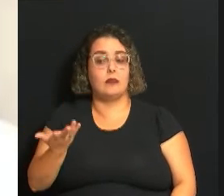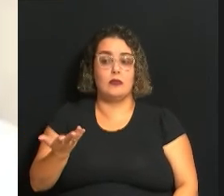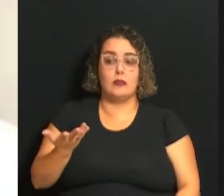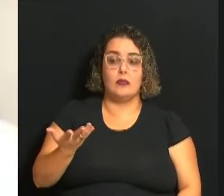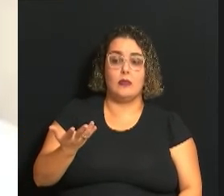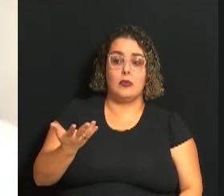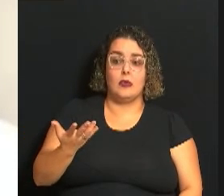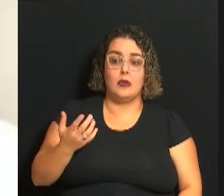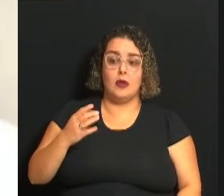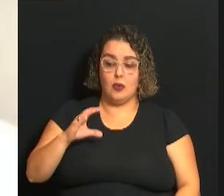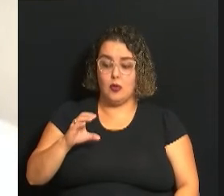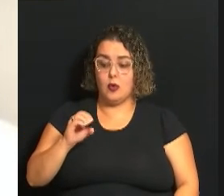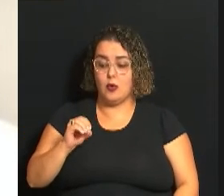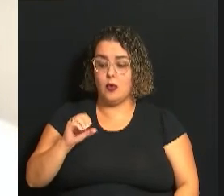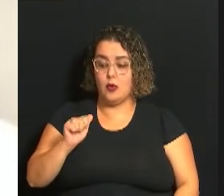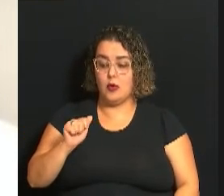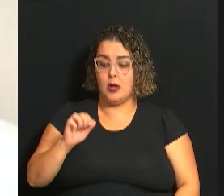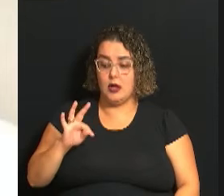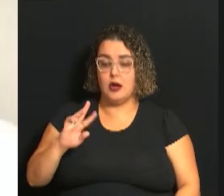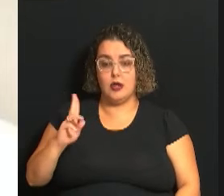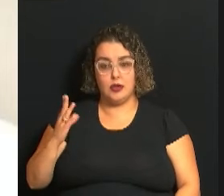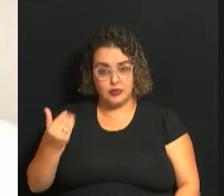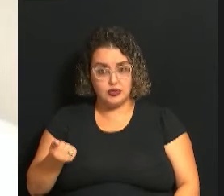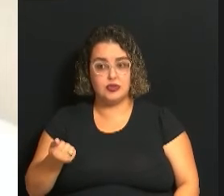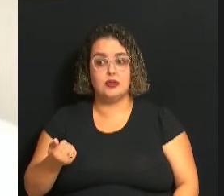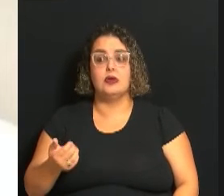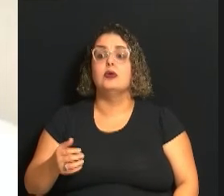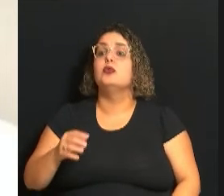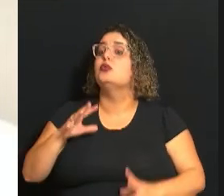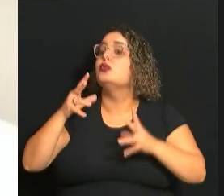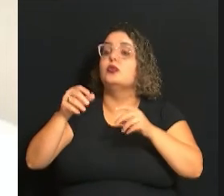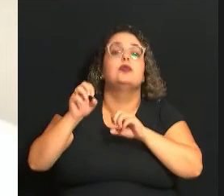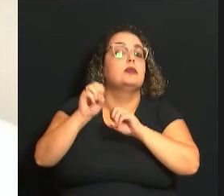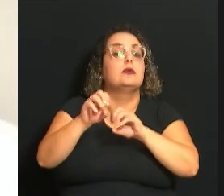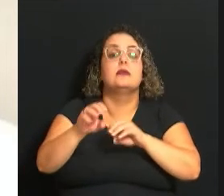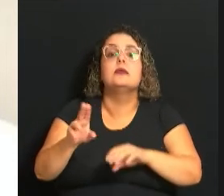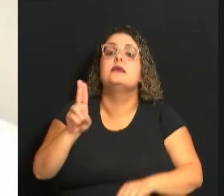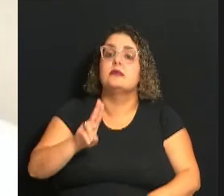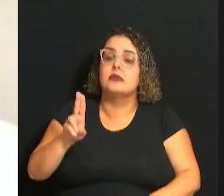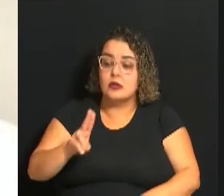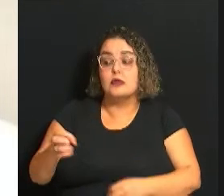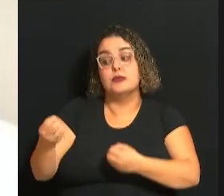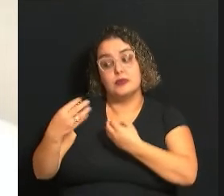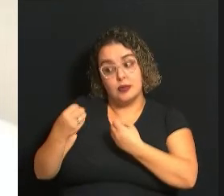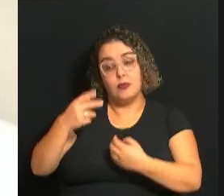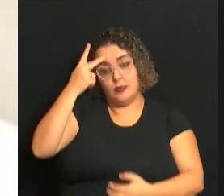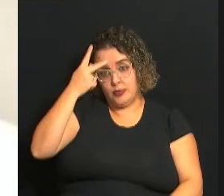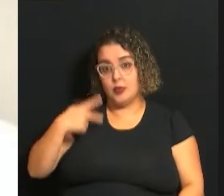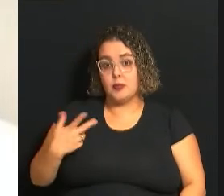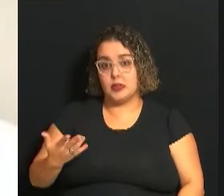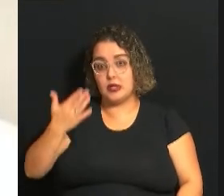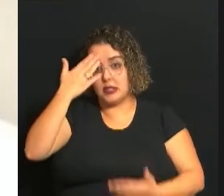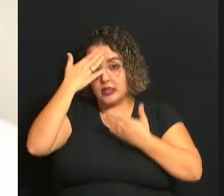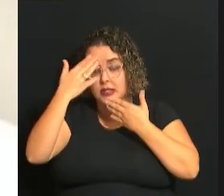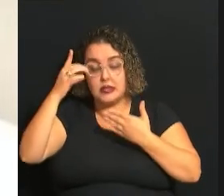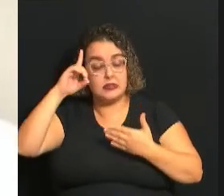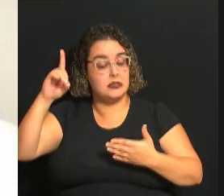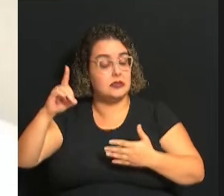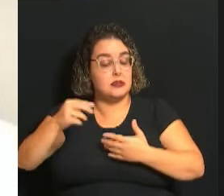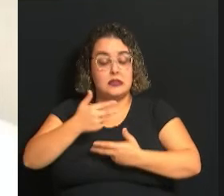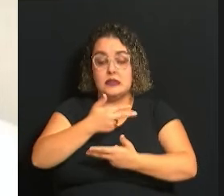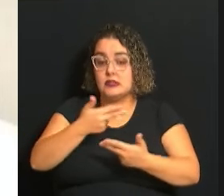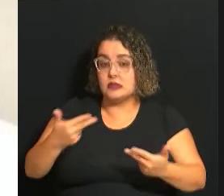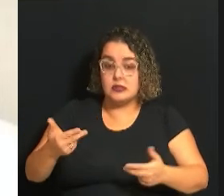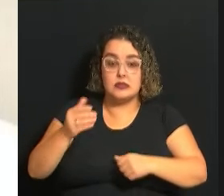né, ajudo as pessoas, falou, tudo que você ensina às pessoas, agora você vai ter que aplicar a você mesma. E graças a Deus eu aprendi muitas dessas coisas nos cursos